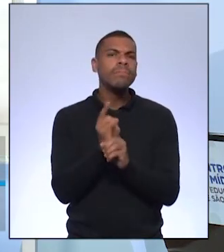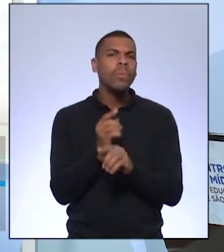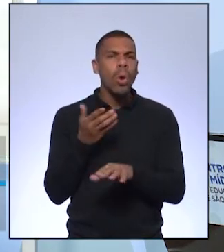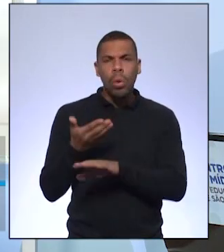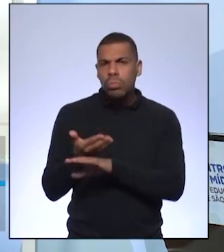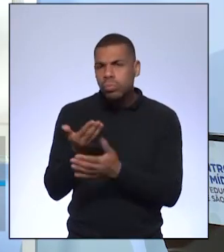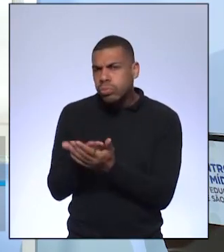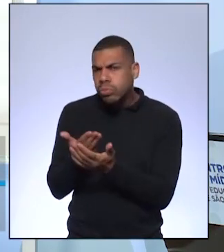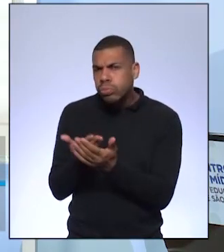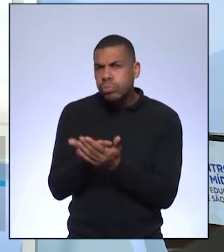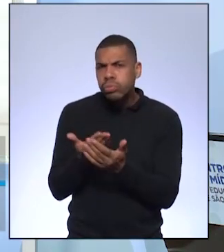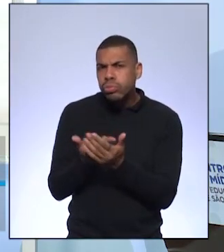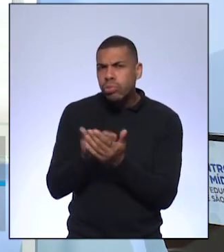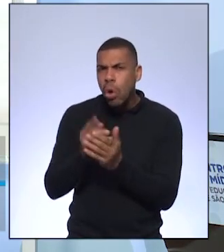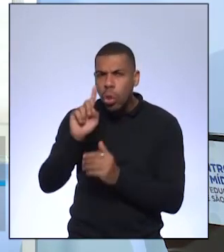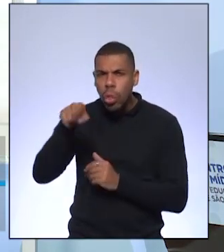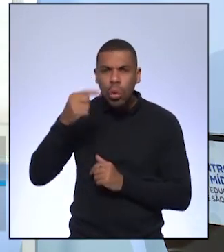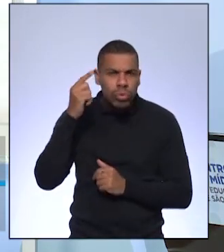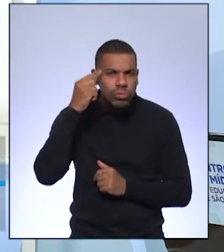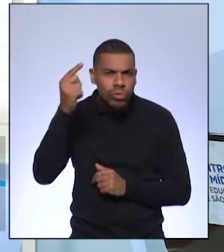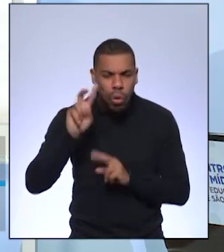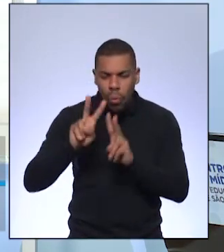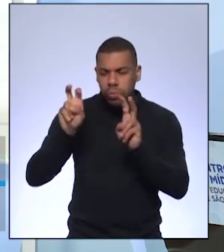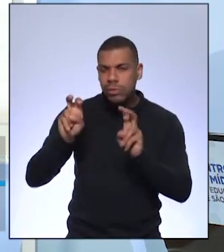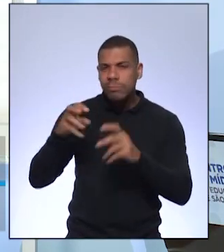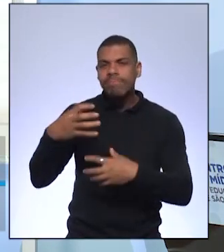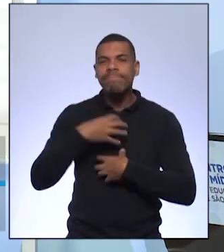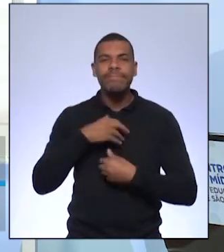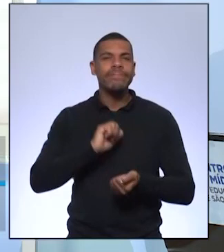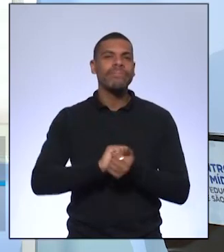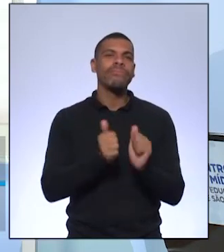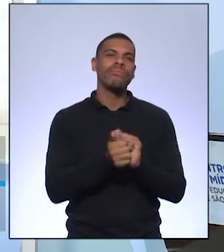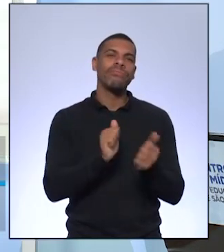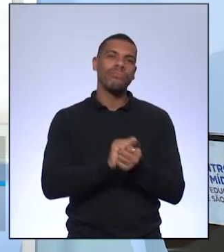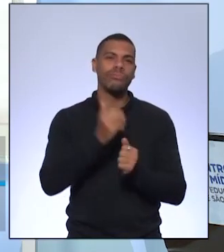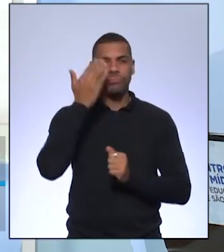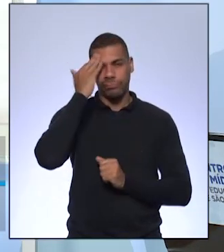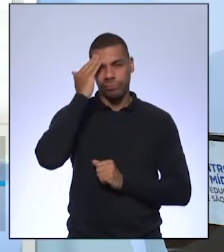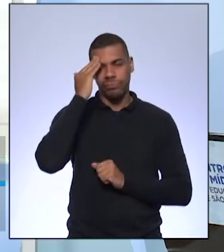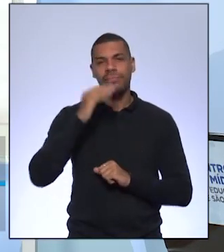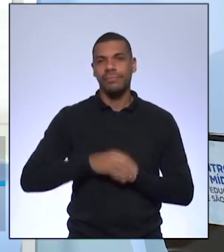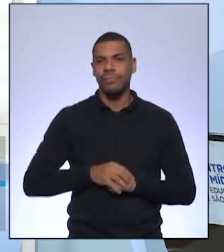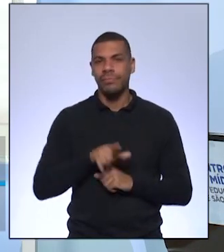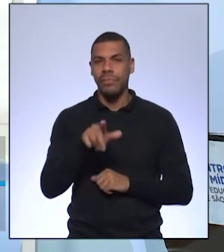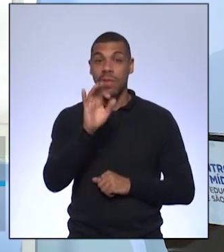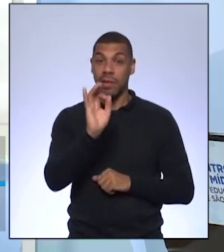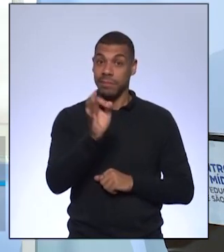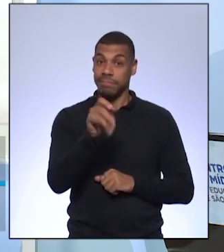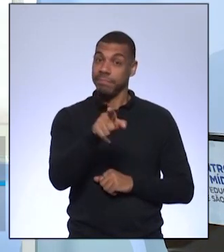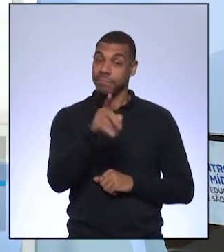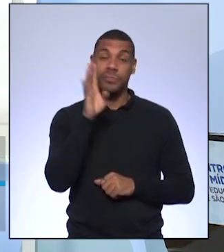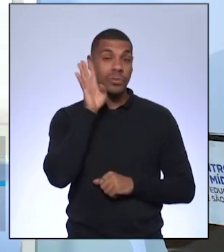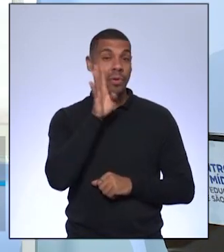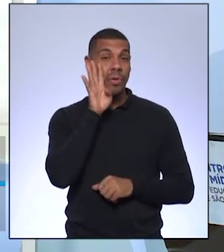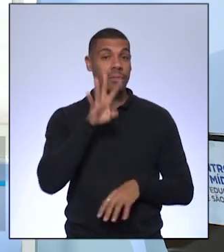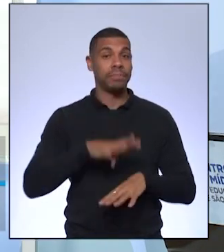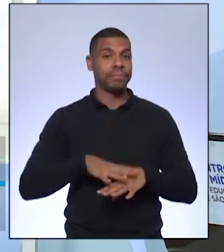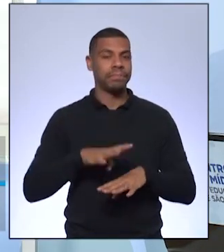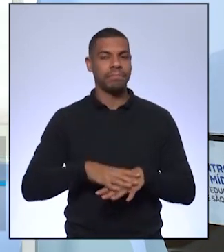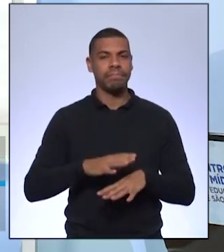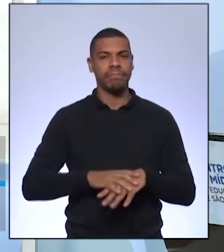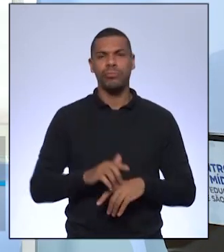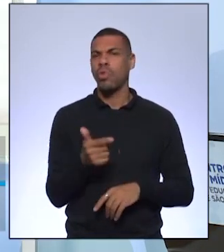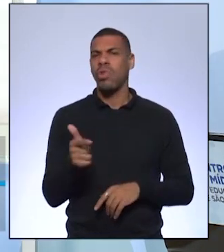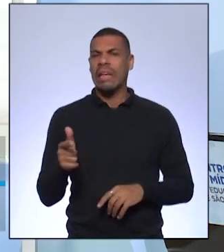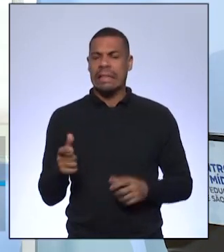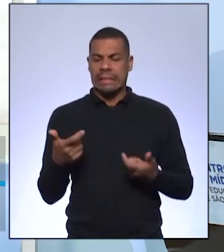vem uma aula que você se encaixa melhor, que você se adapta melhor, tem a compreensão e aí você acerta. Esse é o grande barato da matemática. Não tem